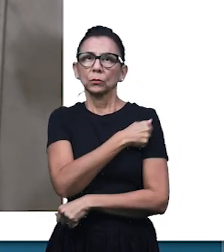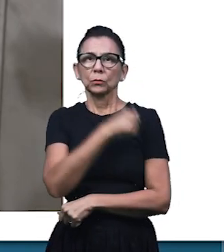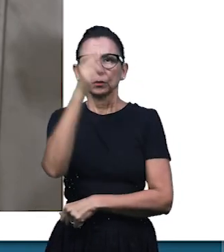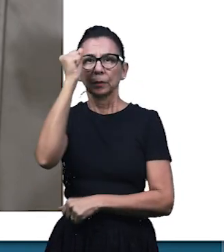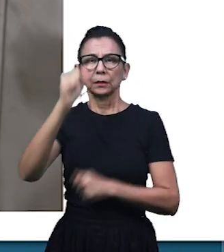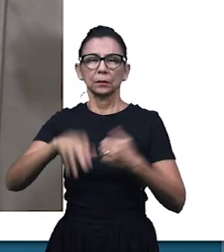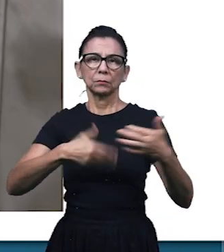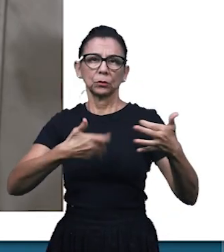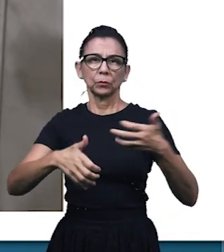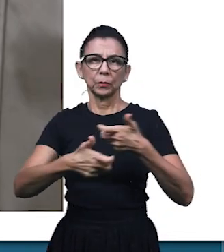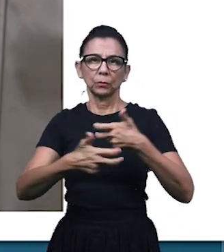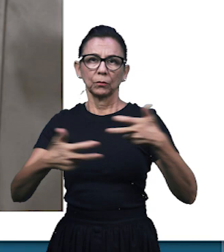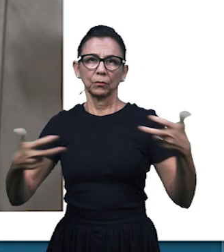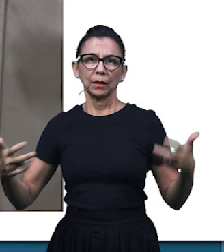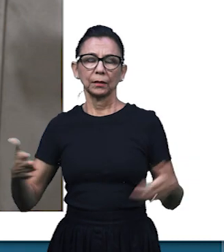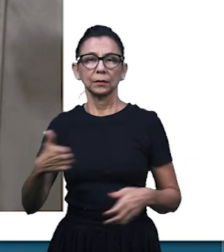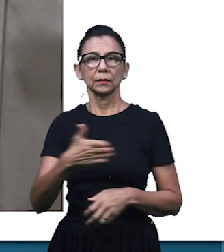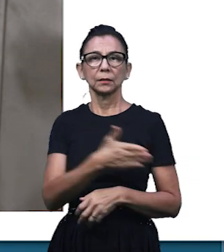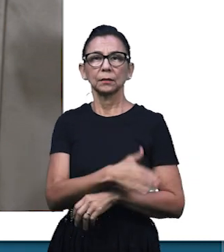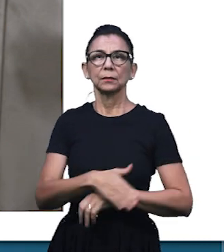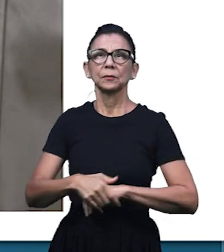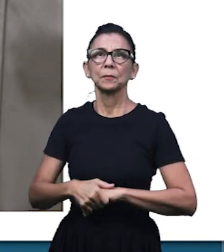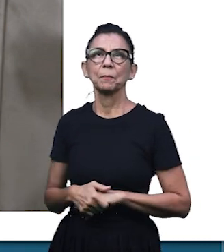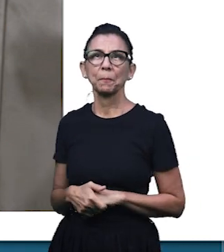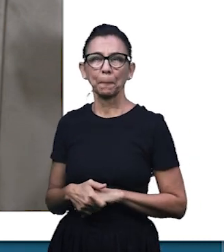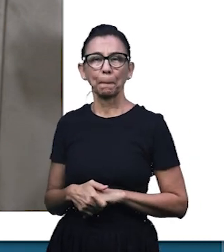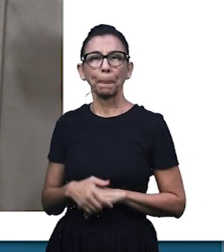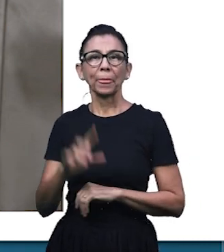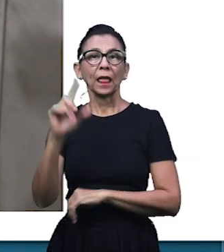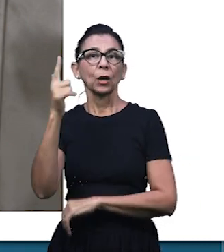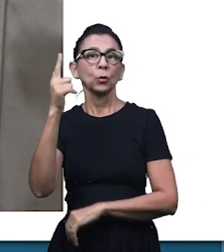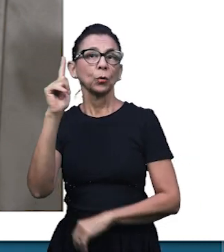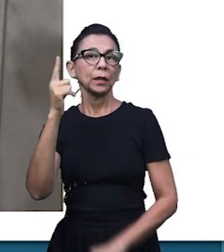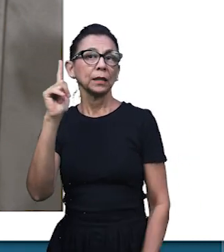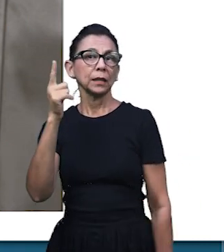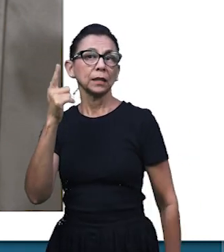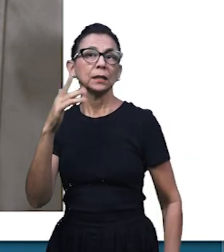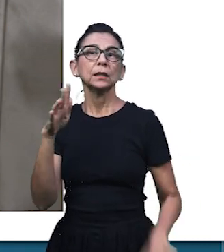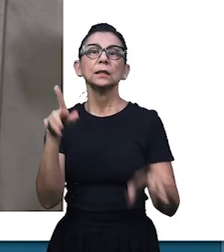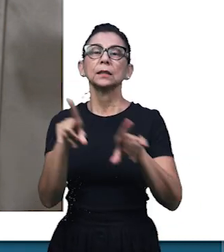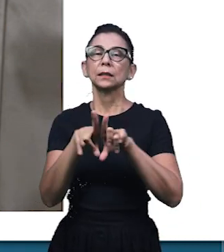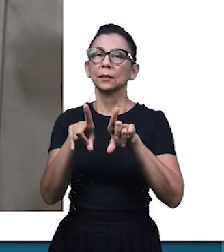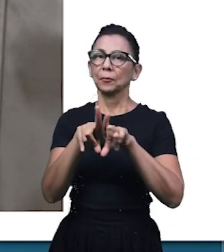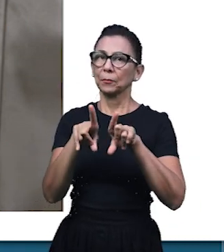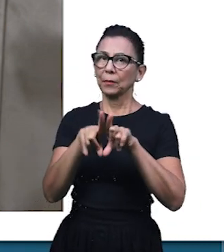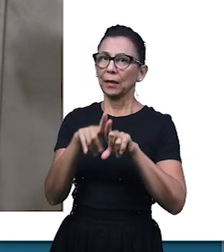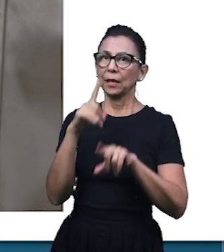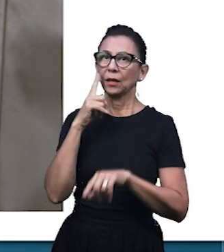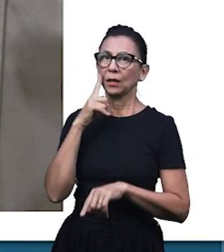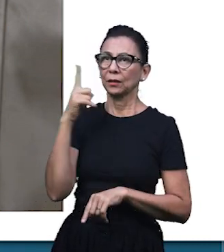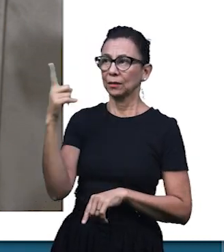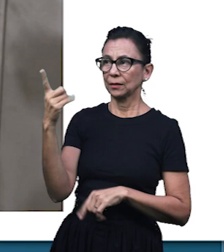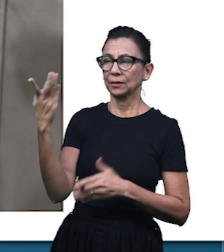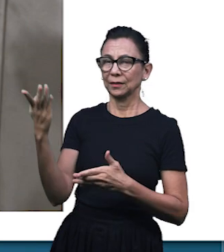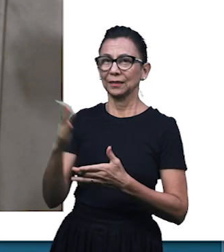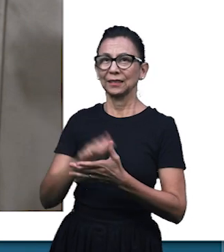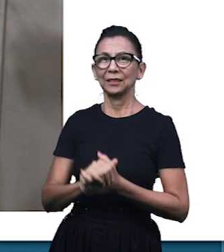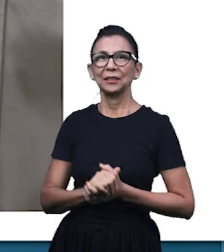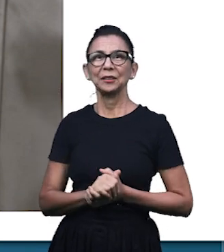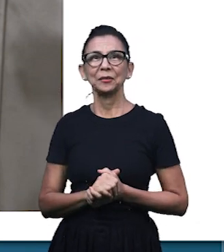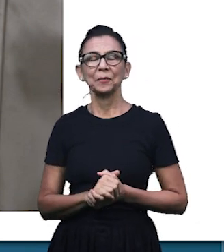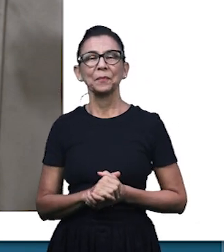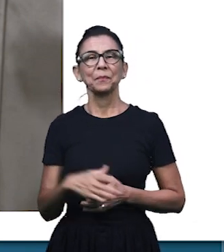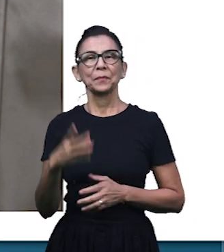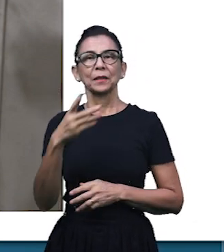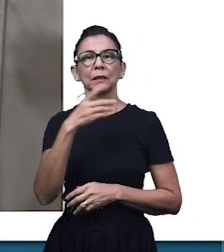levantamento ao diaconato na igreja Parque Santa Rita, lá em Goiânia, no estado de Goiás. Glória a Jesus por isso, mais um servo sendo